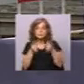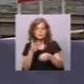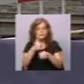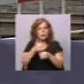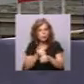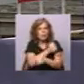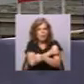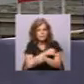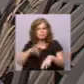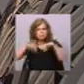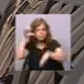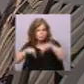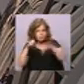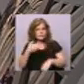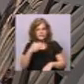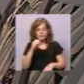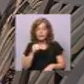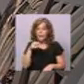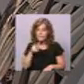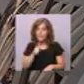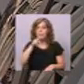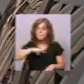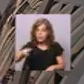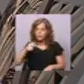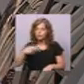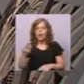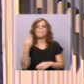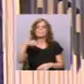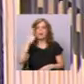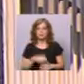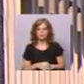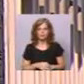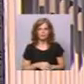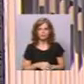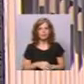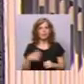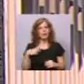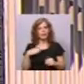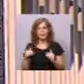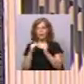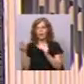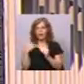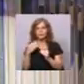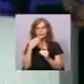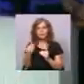imobiliário ultrapassa os 70 mil milhões de euros, um valor idêntico ao pedido de resgate que foi feito por Portugal.